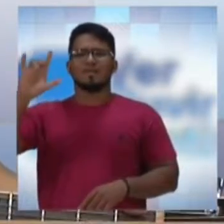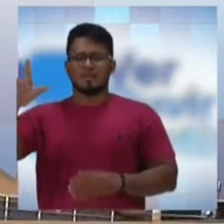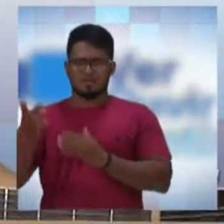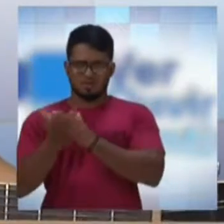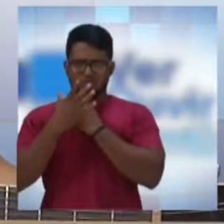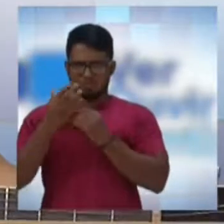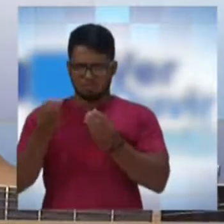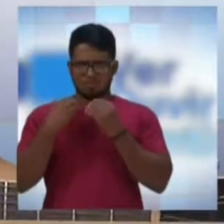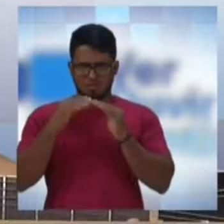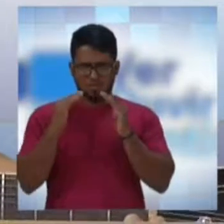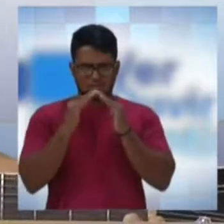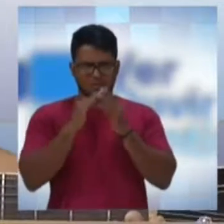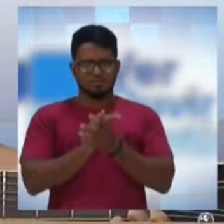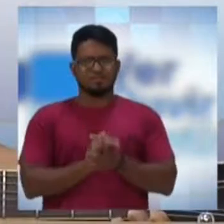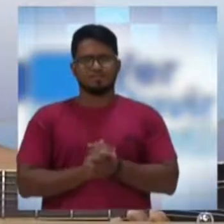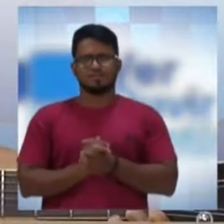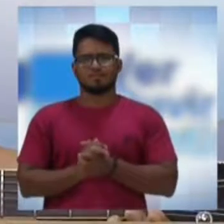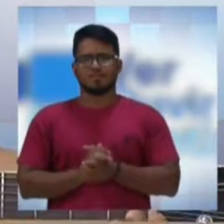mim,